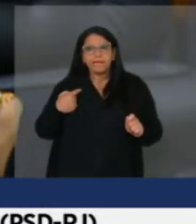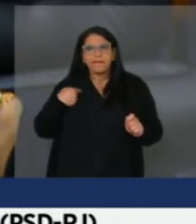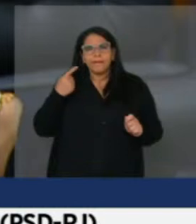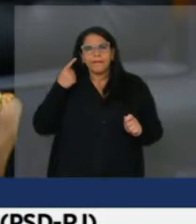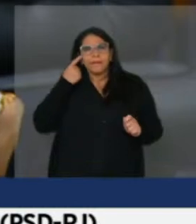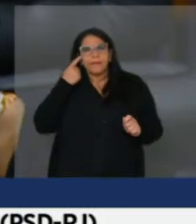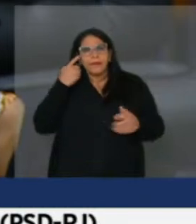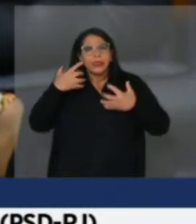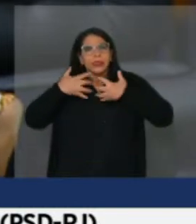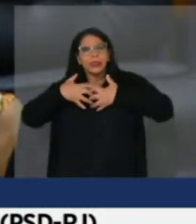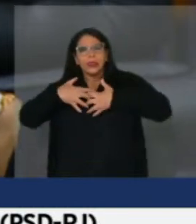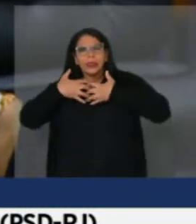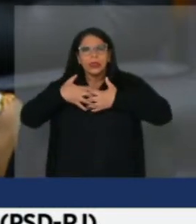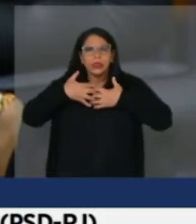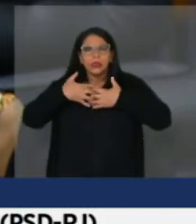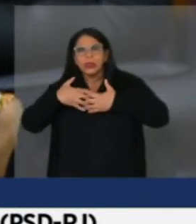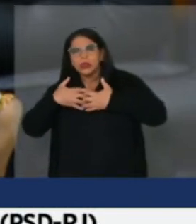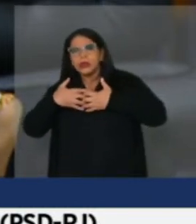essa questão